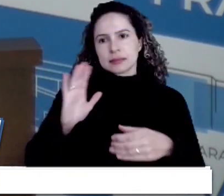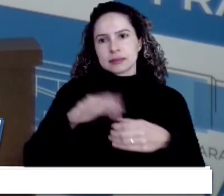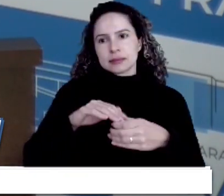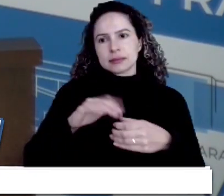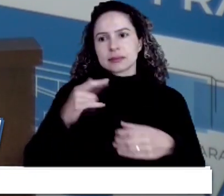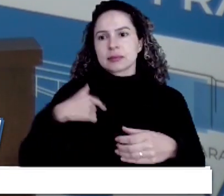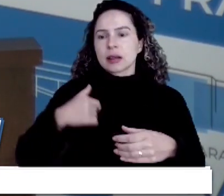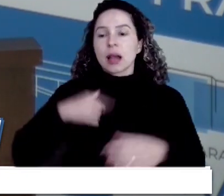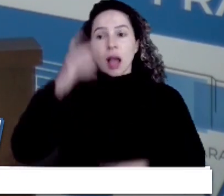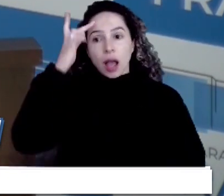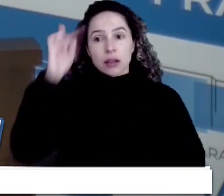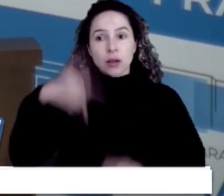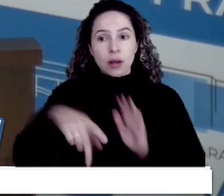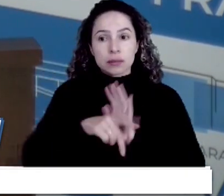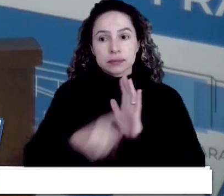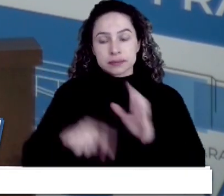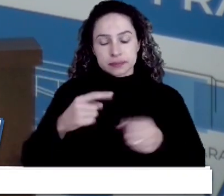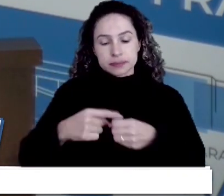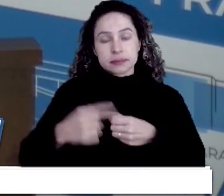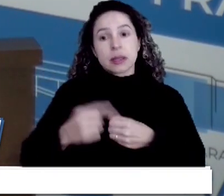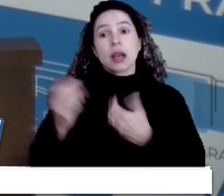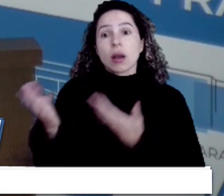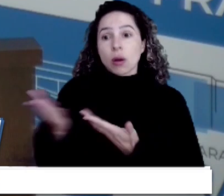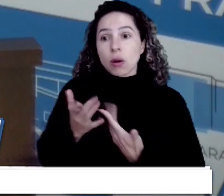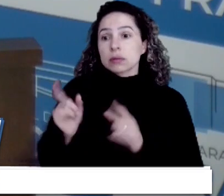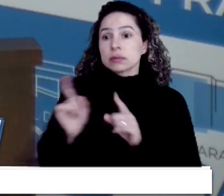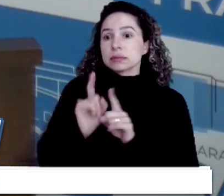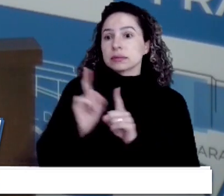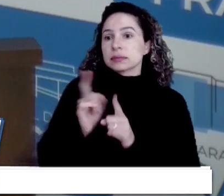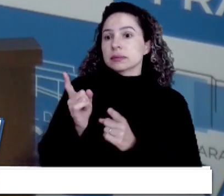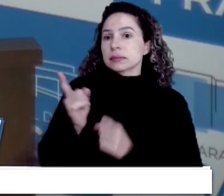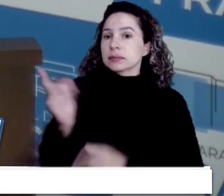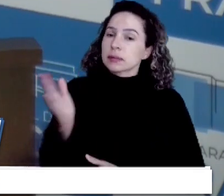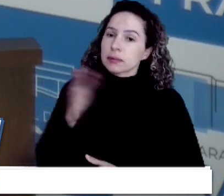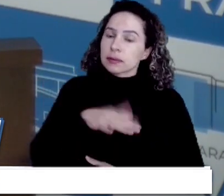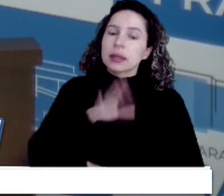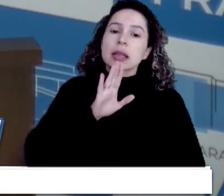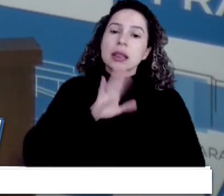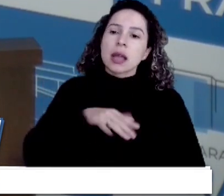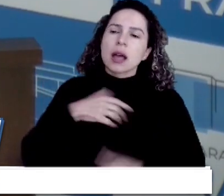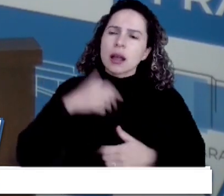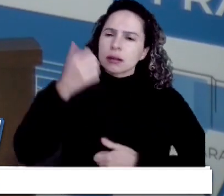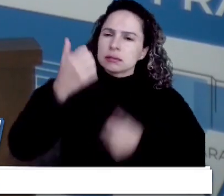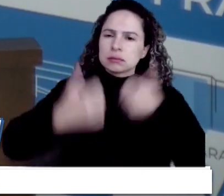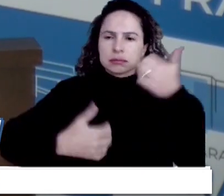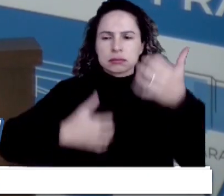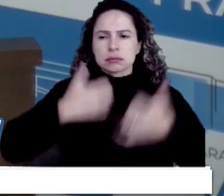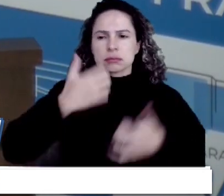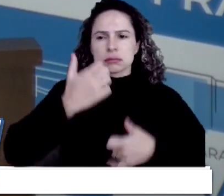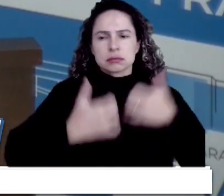eu até convidei ele para vir aqui à tarde, para ele fazer essa explanação